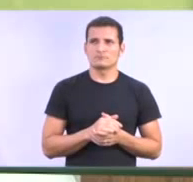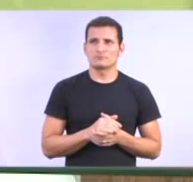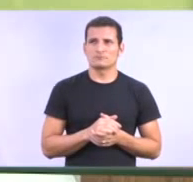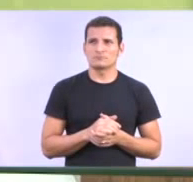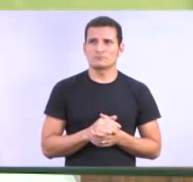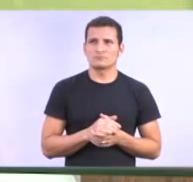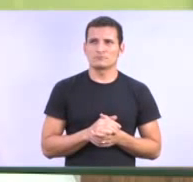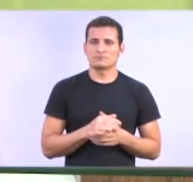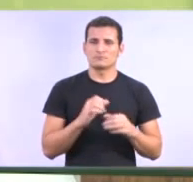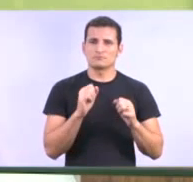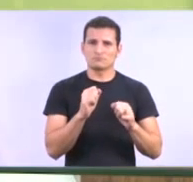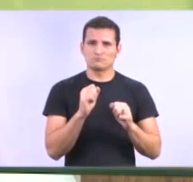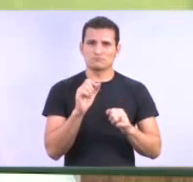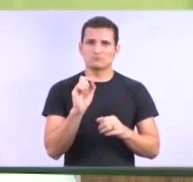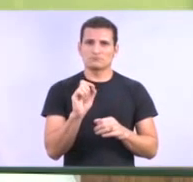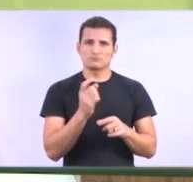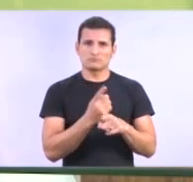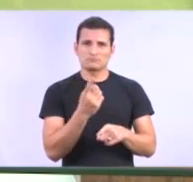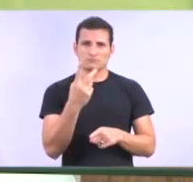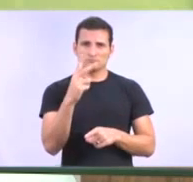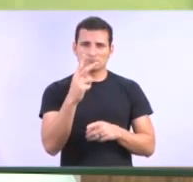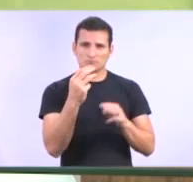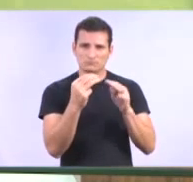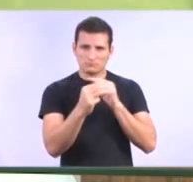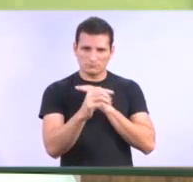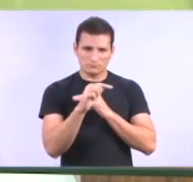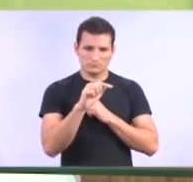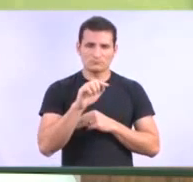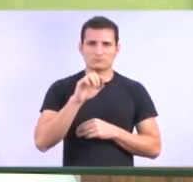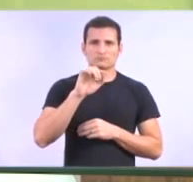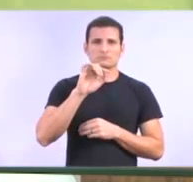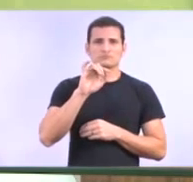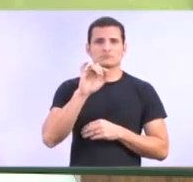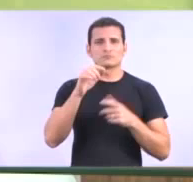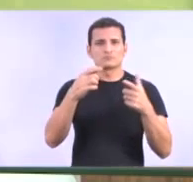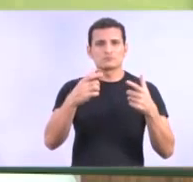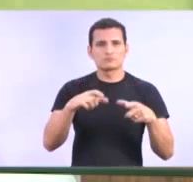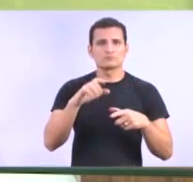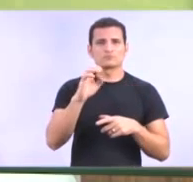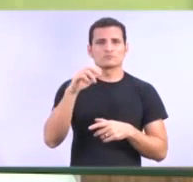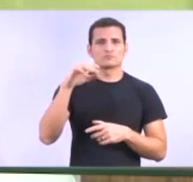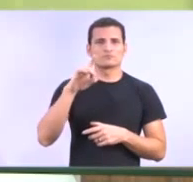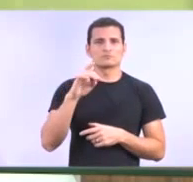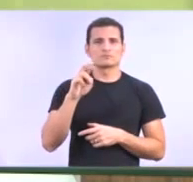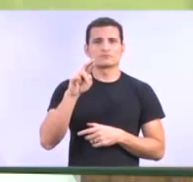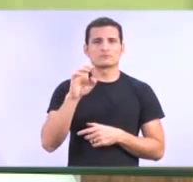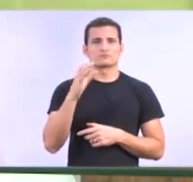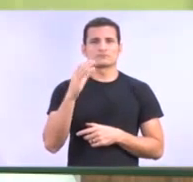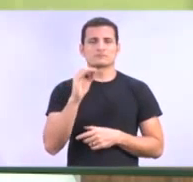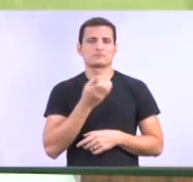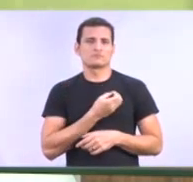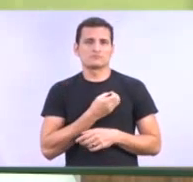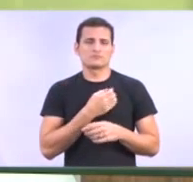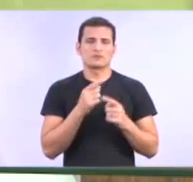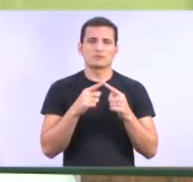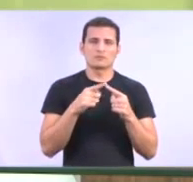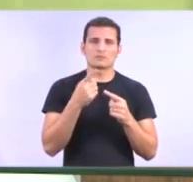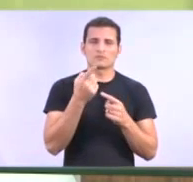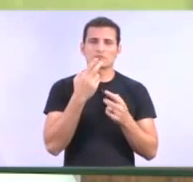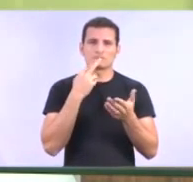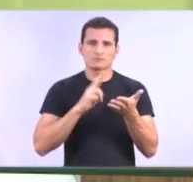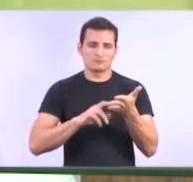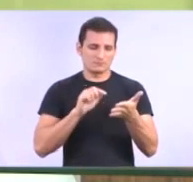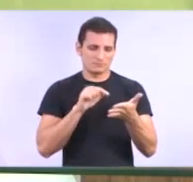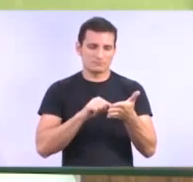identificar a sua mensagem através do endereço, né? Como se fosse um endereço mesmo, que quando você manda uma carta, né, você bota lá o